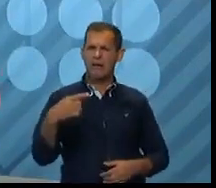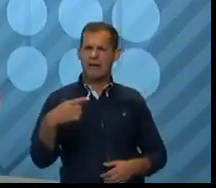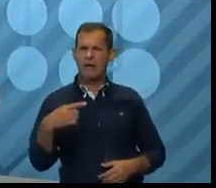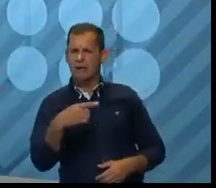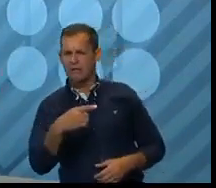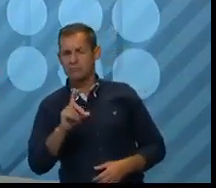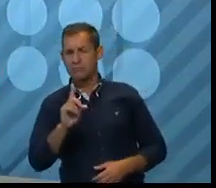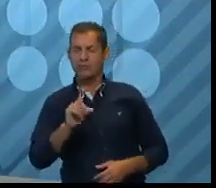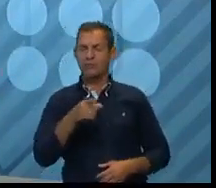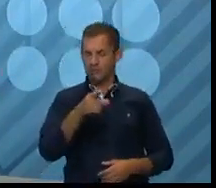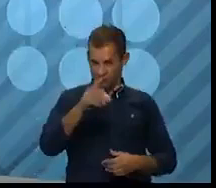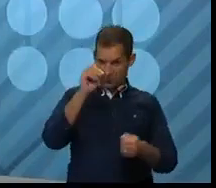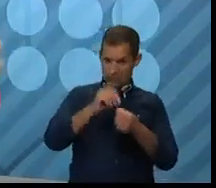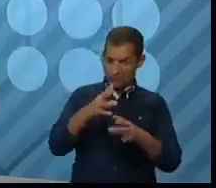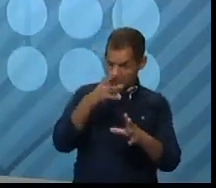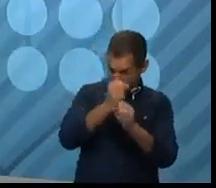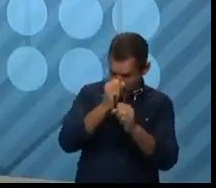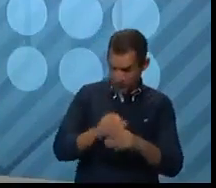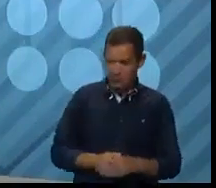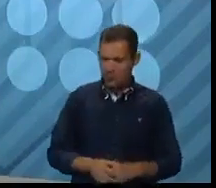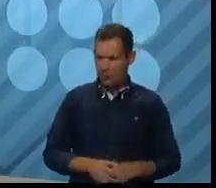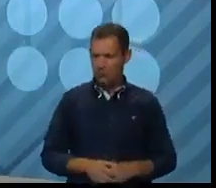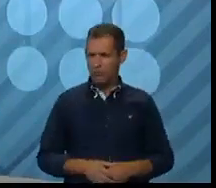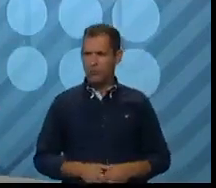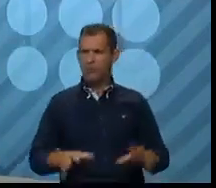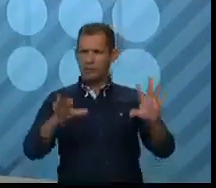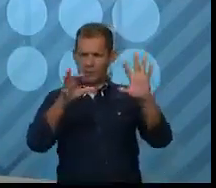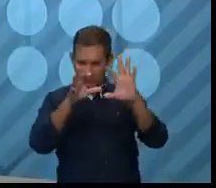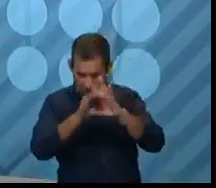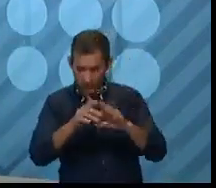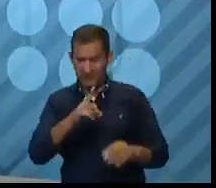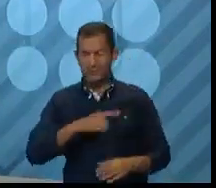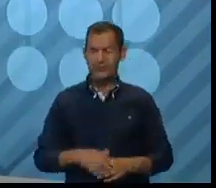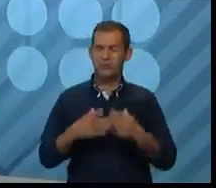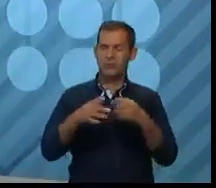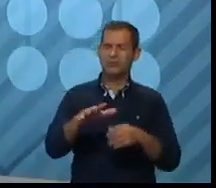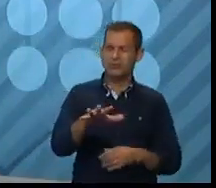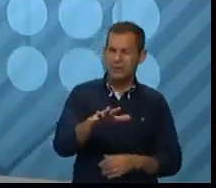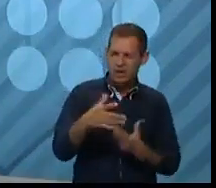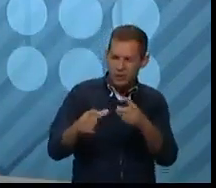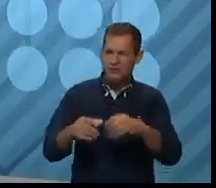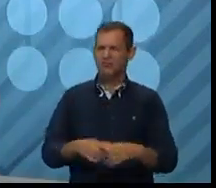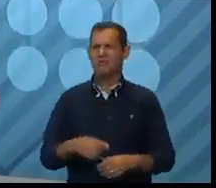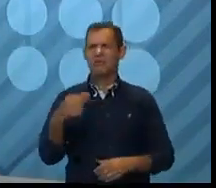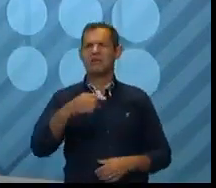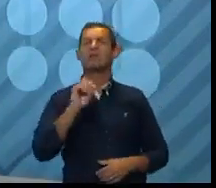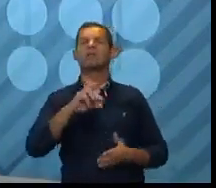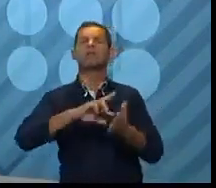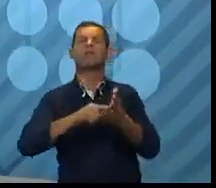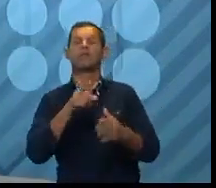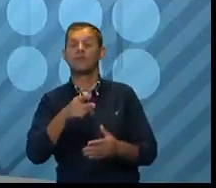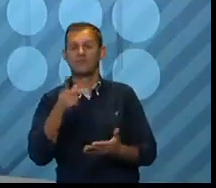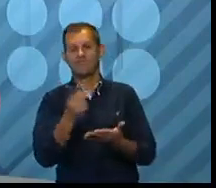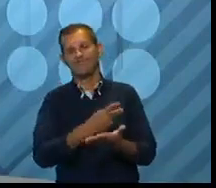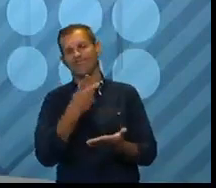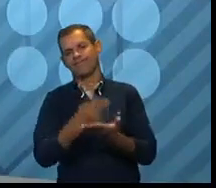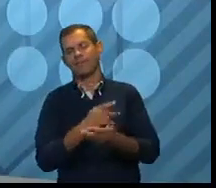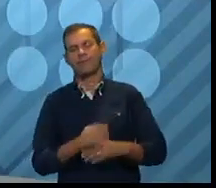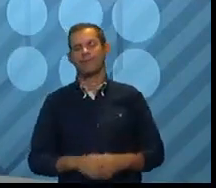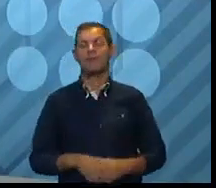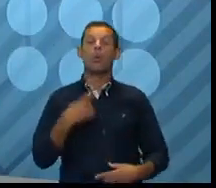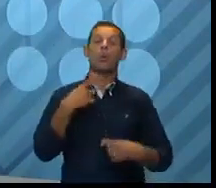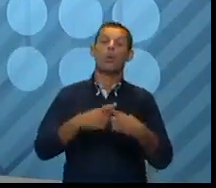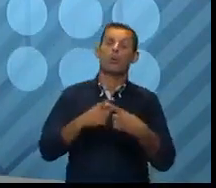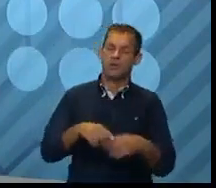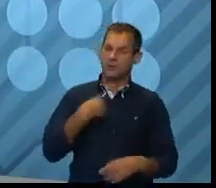Não. Então, se você fizer o cálculo da integral e der uma área negativa, o que isso quer dizer? Que você errou.